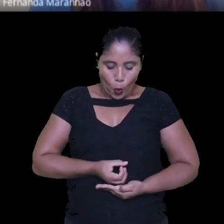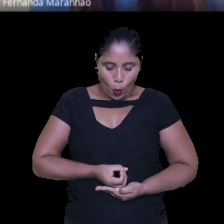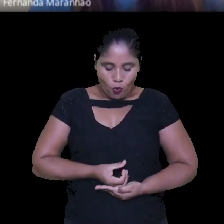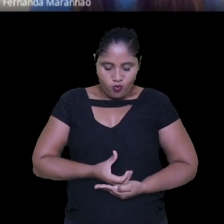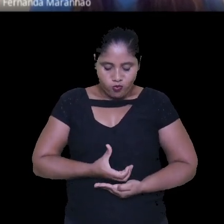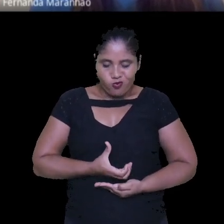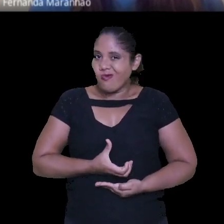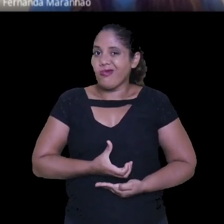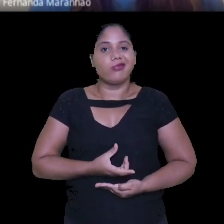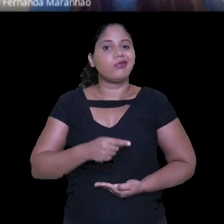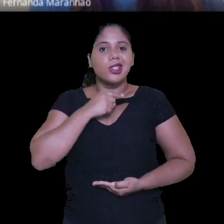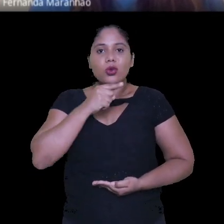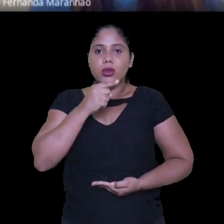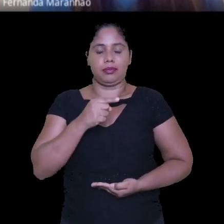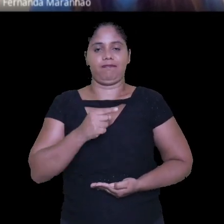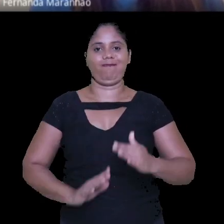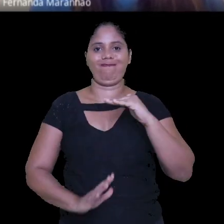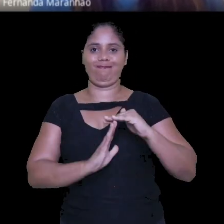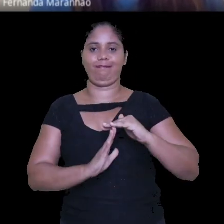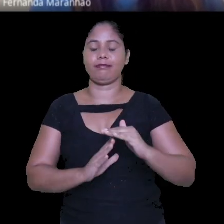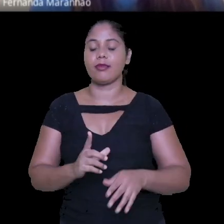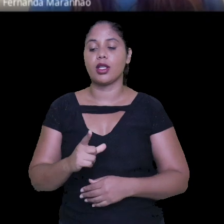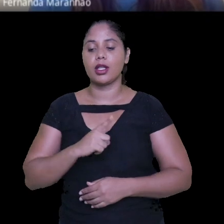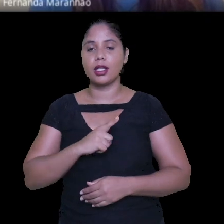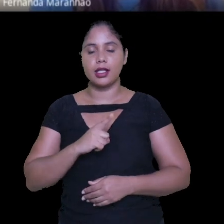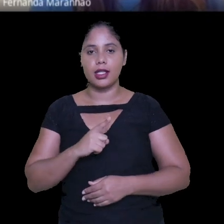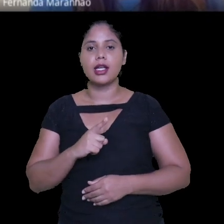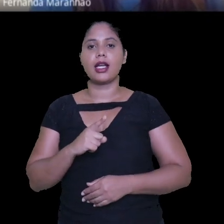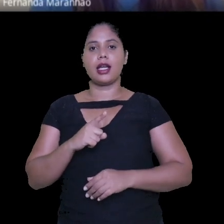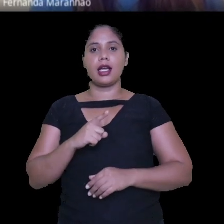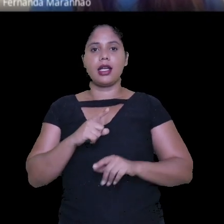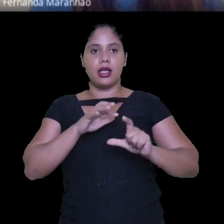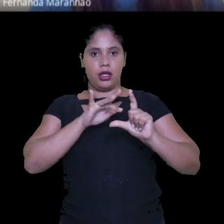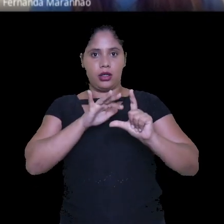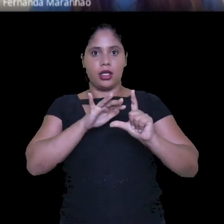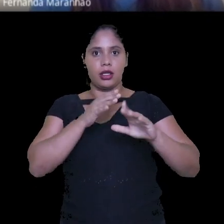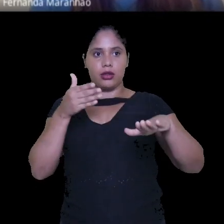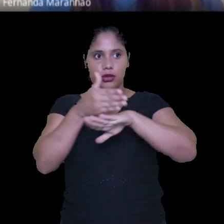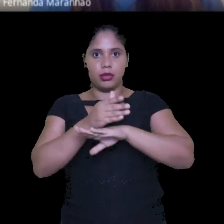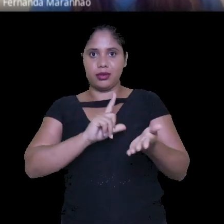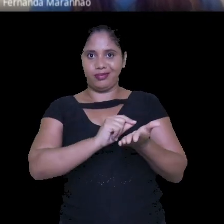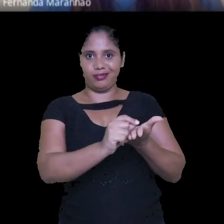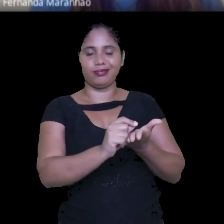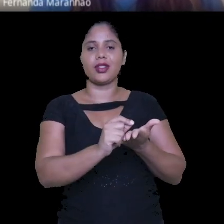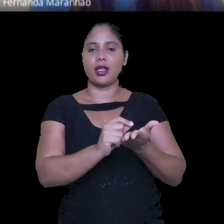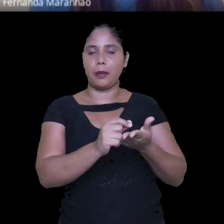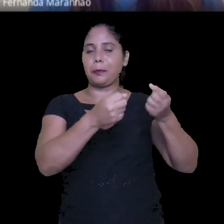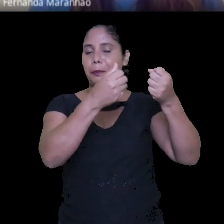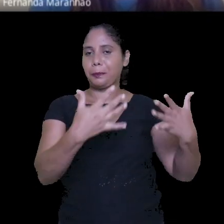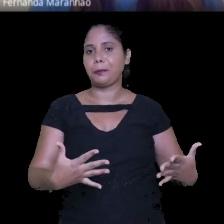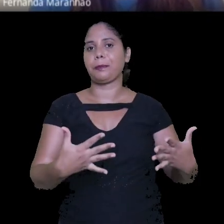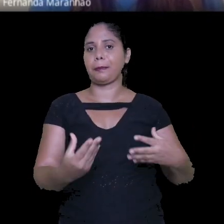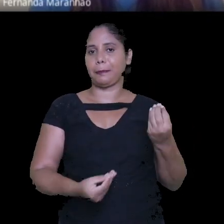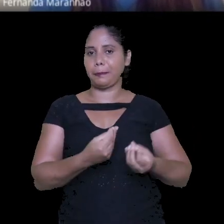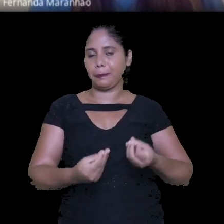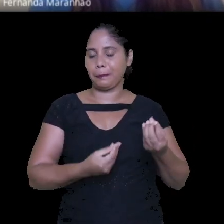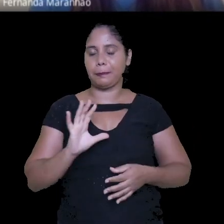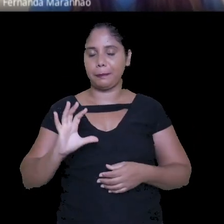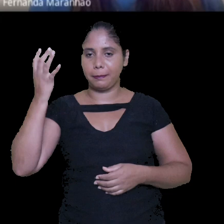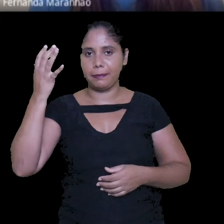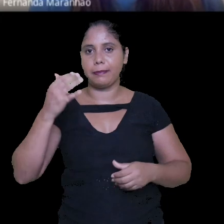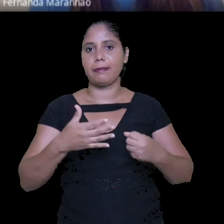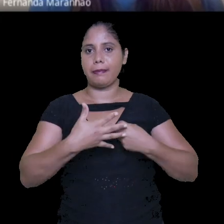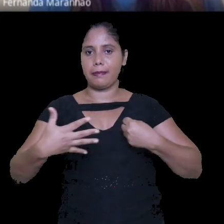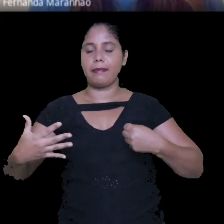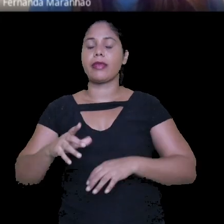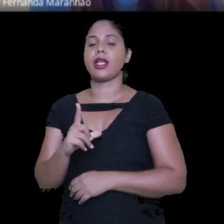procura de sinais da falha dessa implantação placentária, de forma a iniciar uma profilaxia para tentar